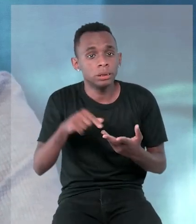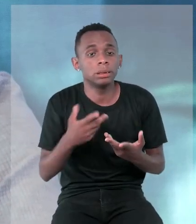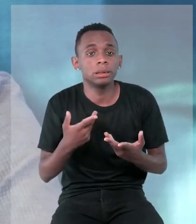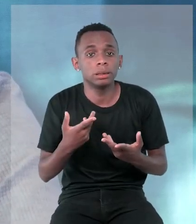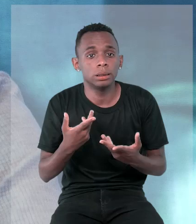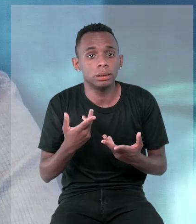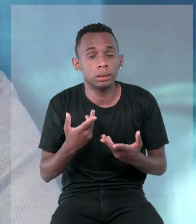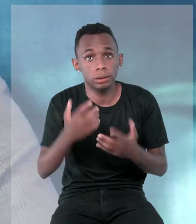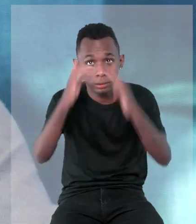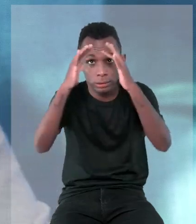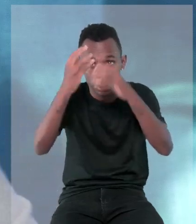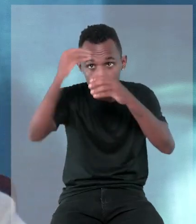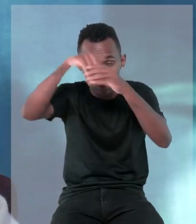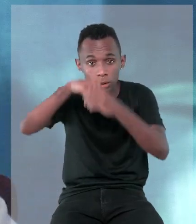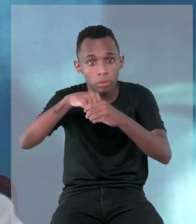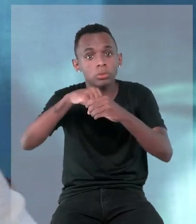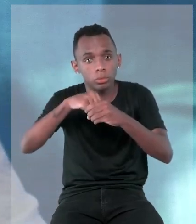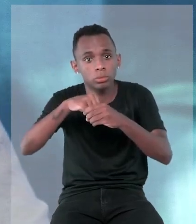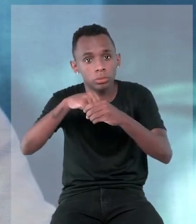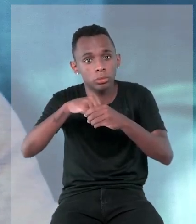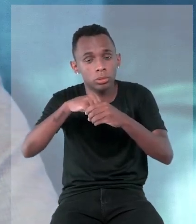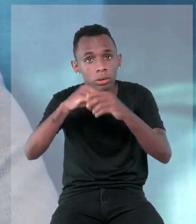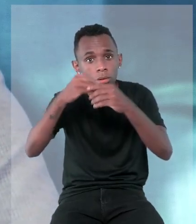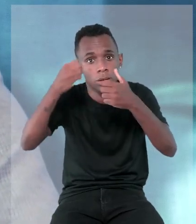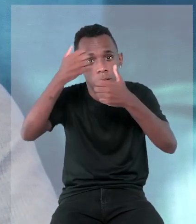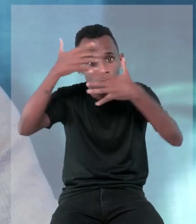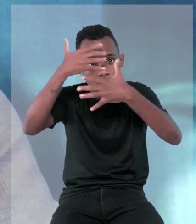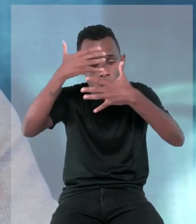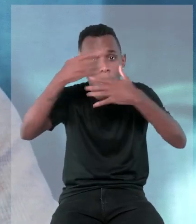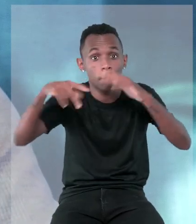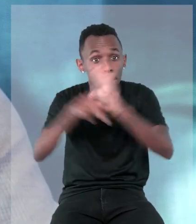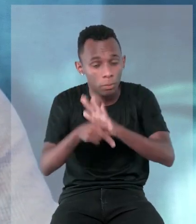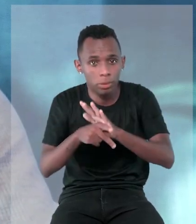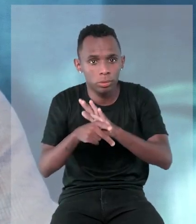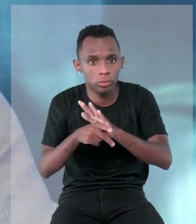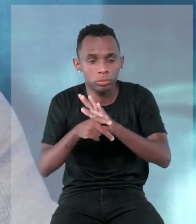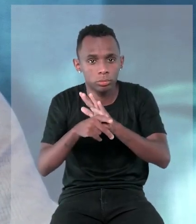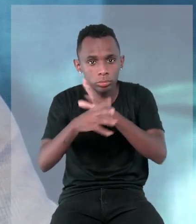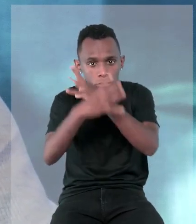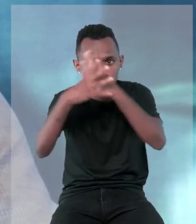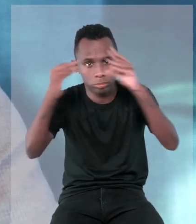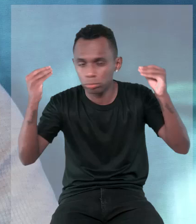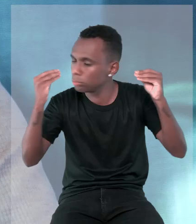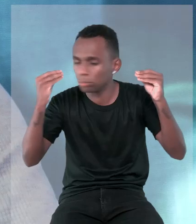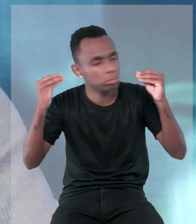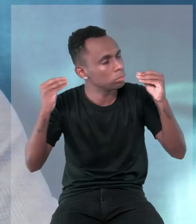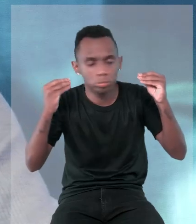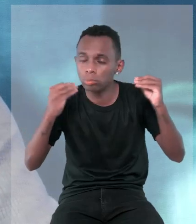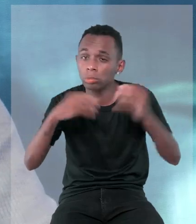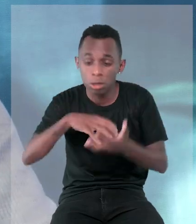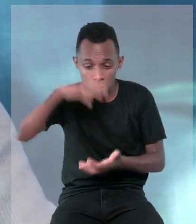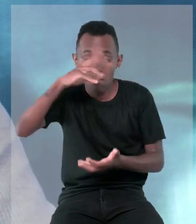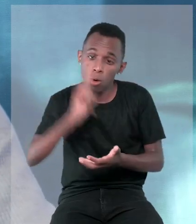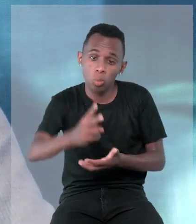forma dentro do cérebro da gente circuitos neuroniais que não desaparecem com a idade. A